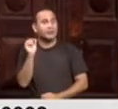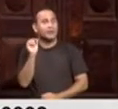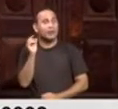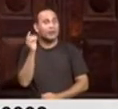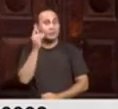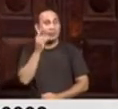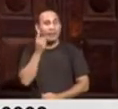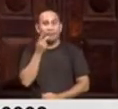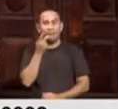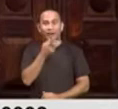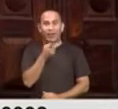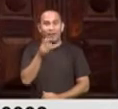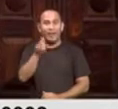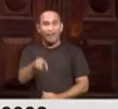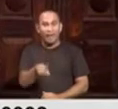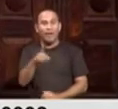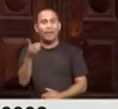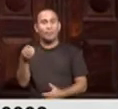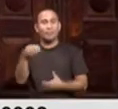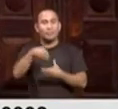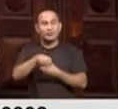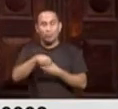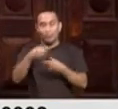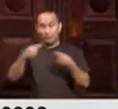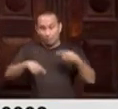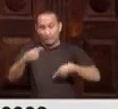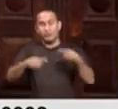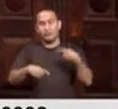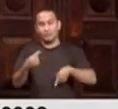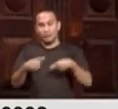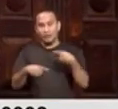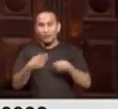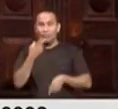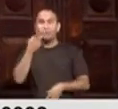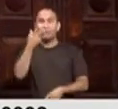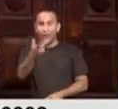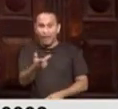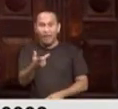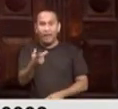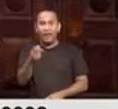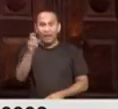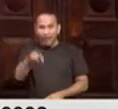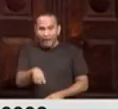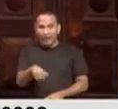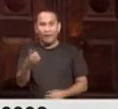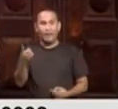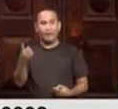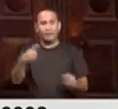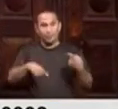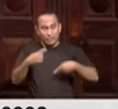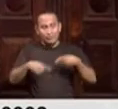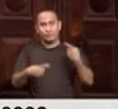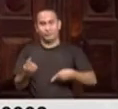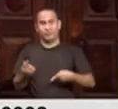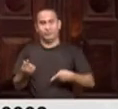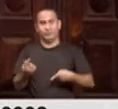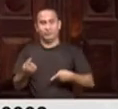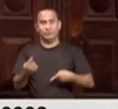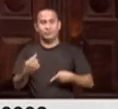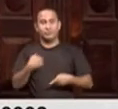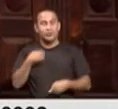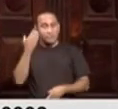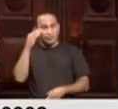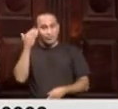dizendo: esta é uma votação política. E eu vou repetir, esta é uma votação política, de